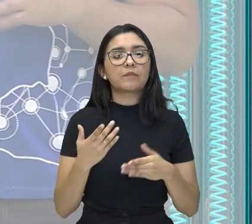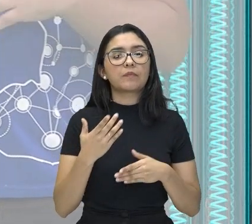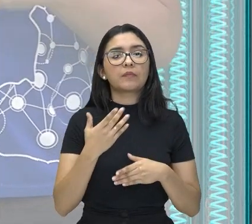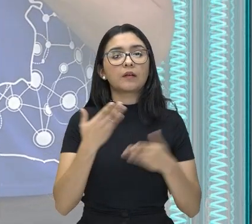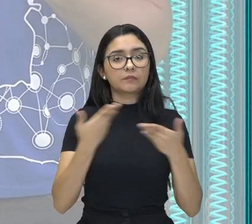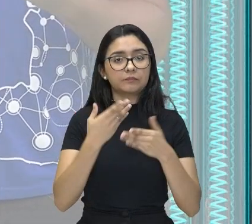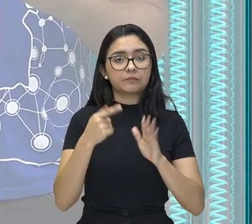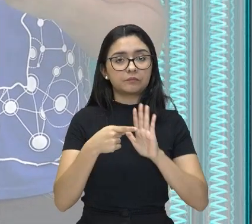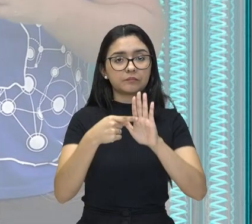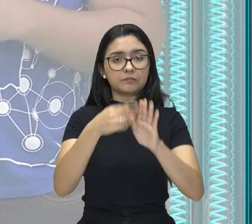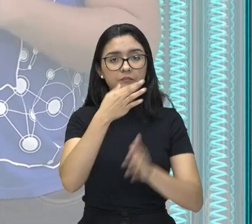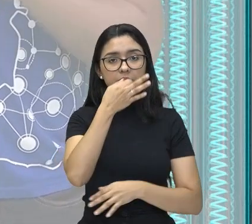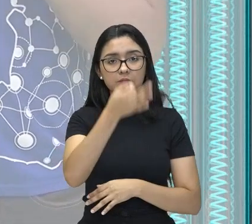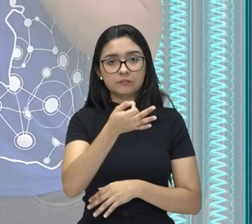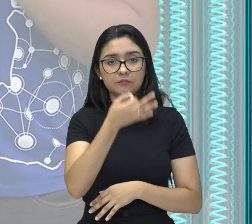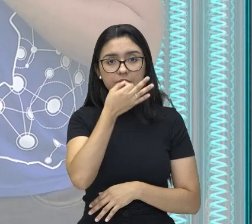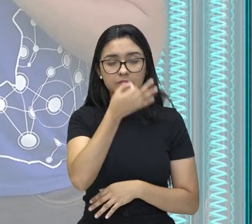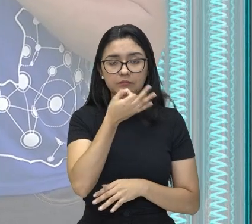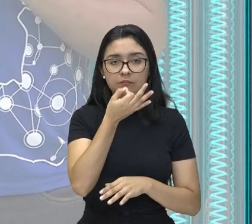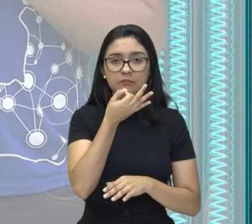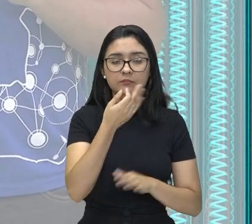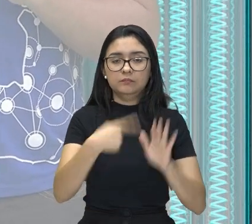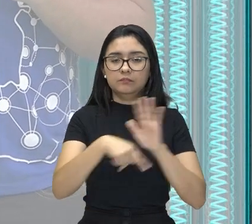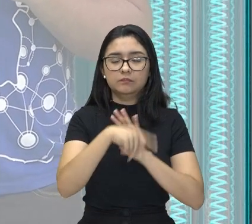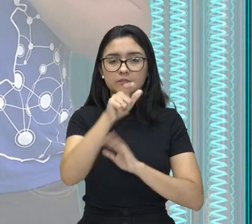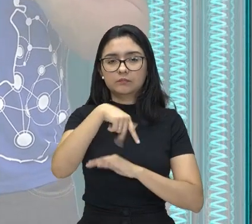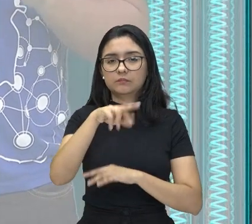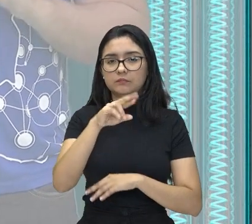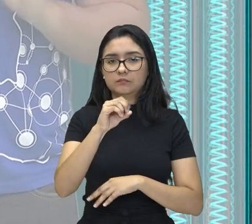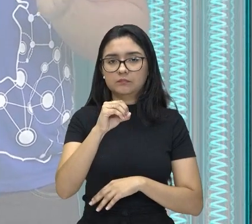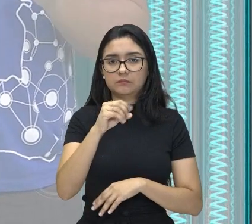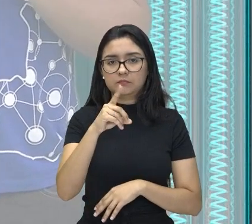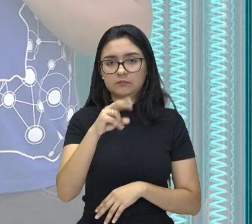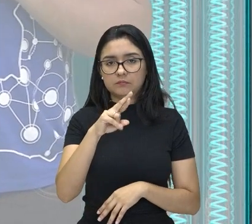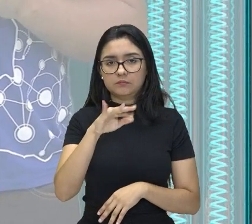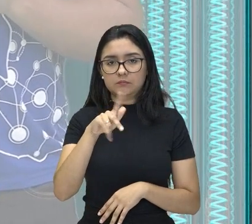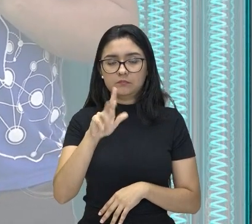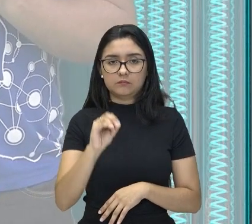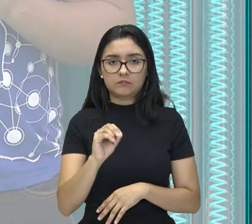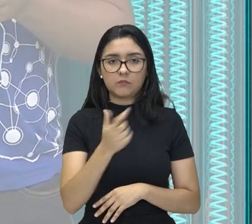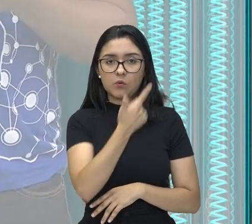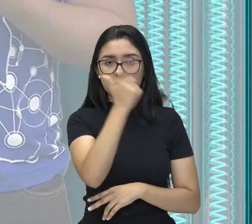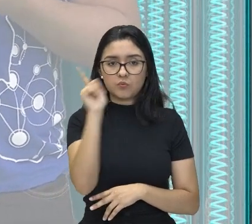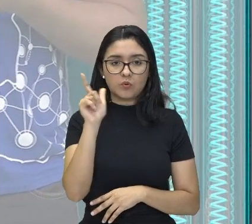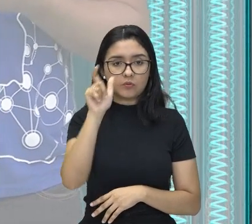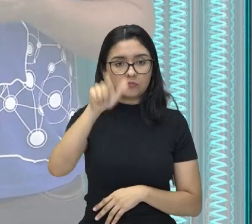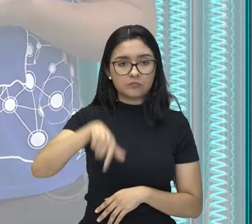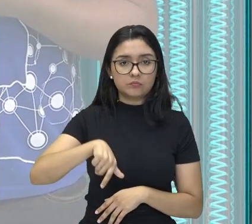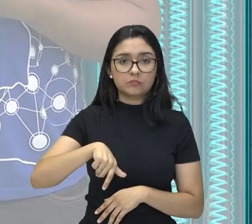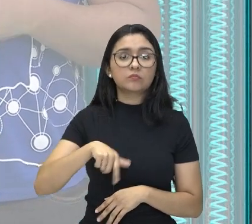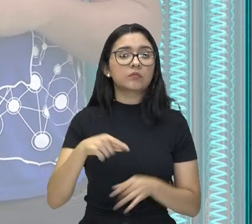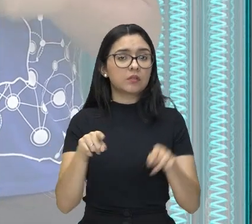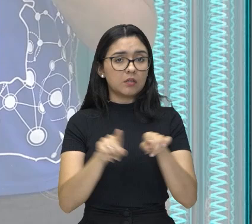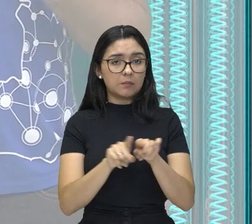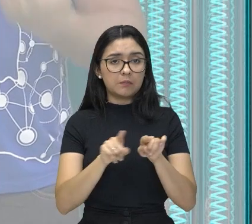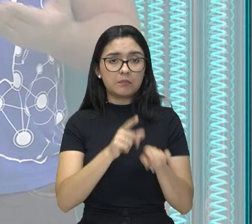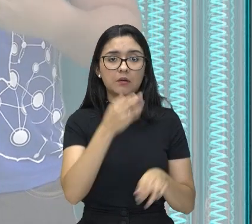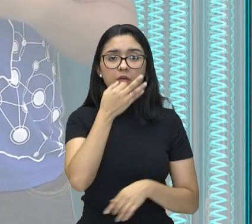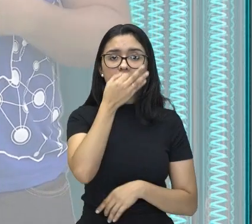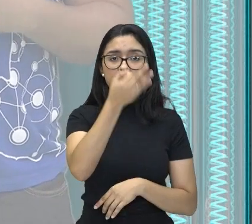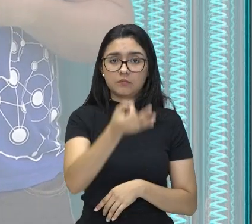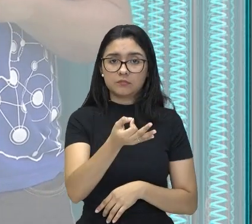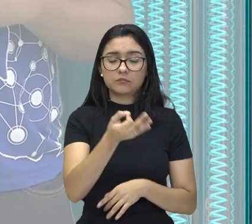vista que foi levantado, diante dessa exposição, percebe que os outros personagens irão se posicionar,